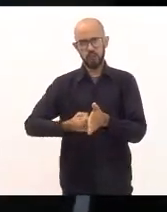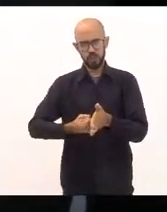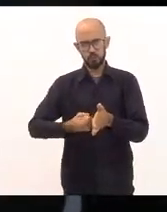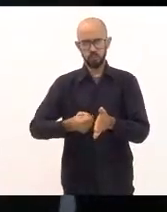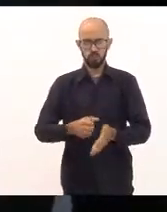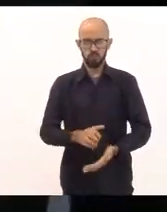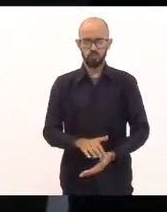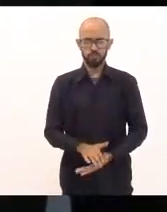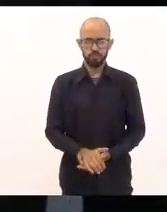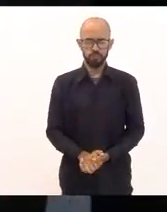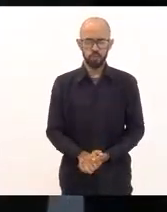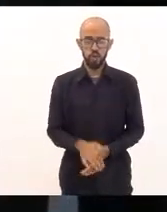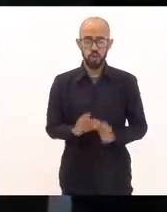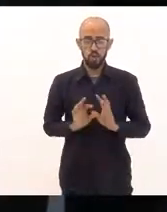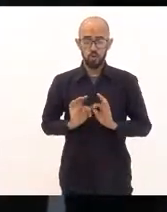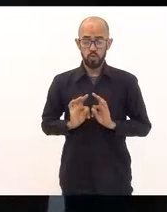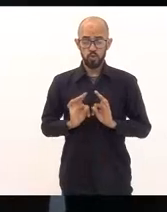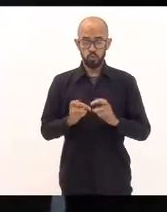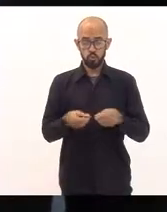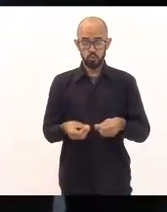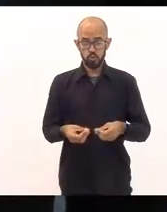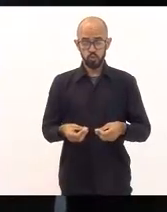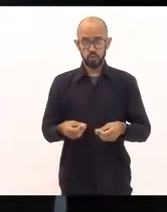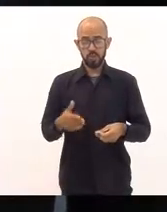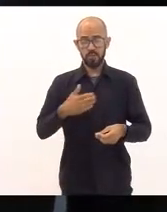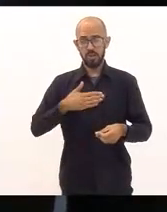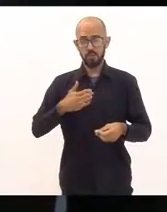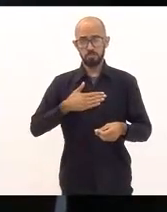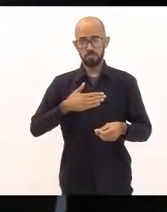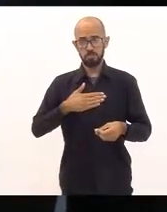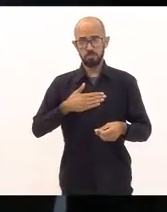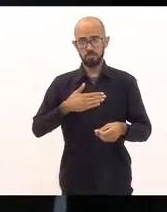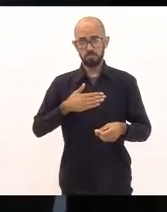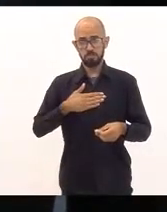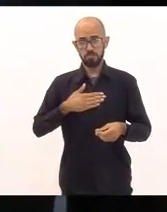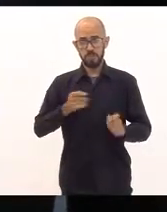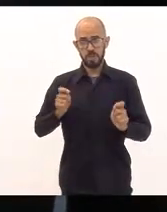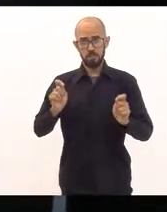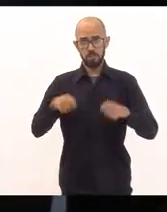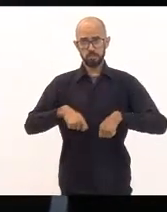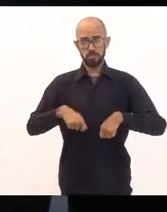Tudo o que estava à minha disposição foi feito.